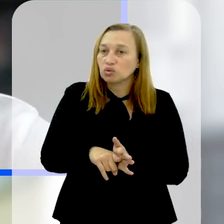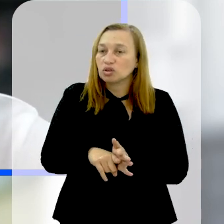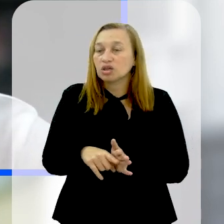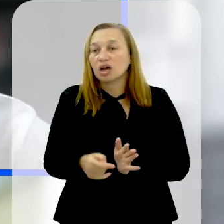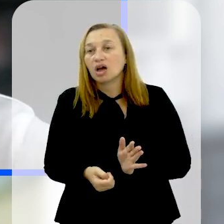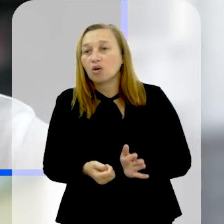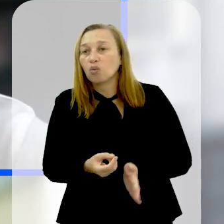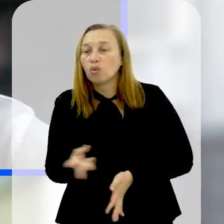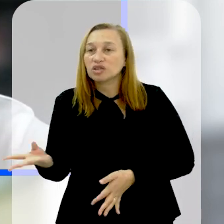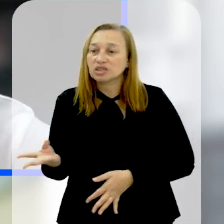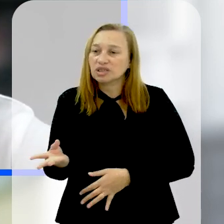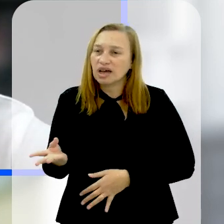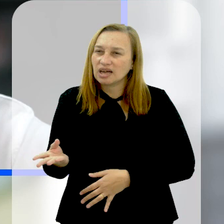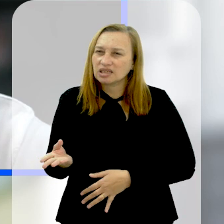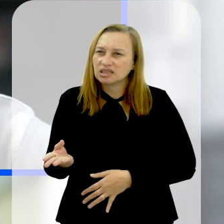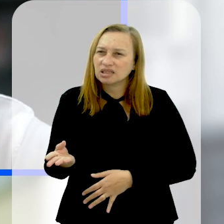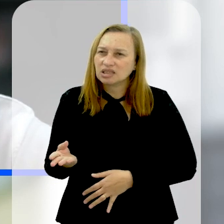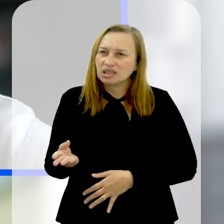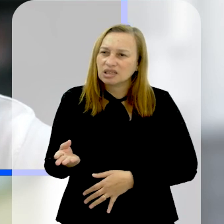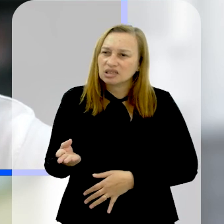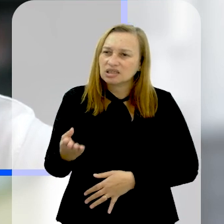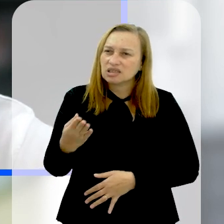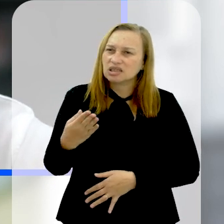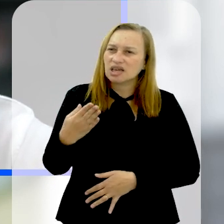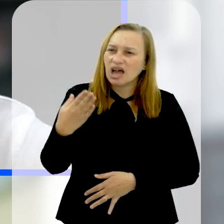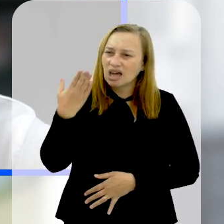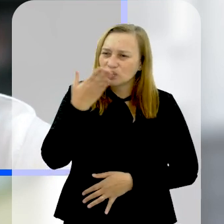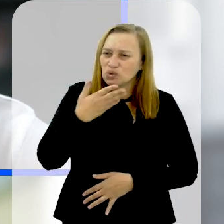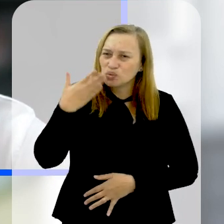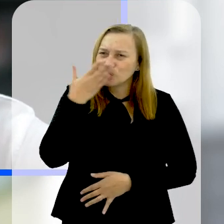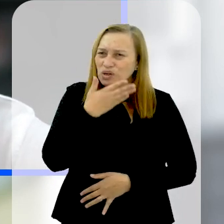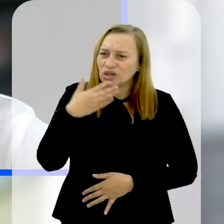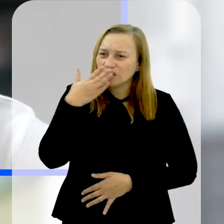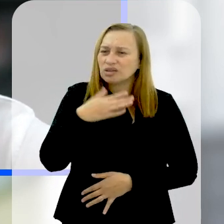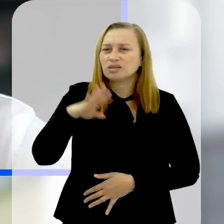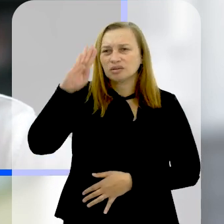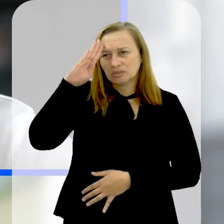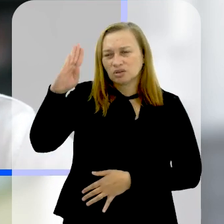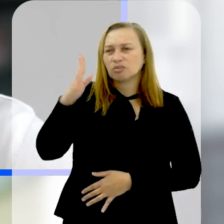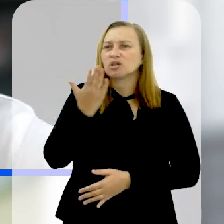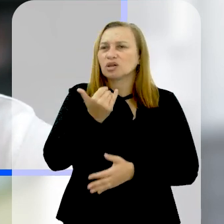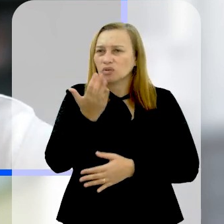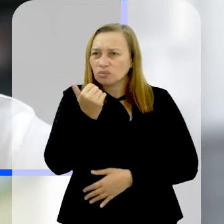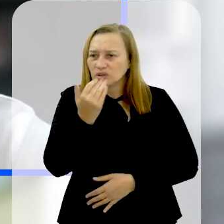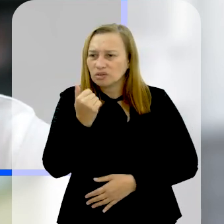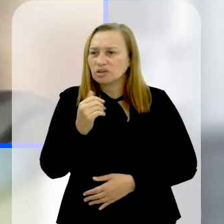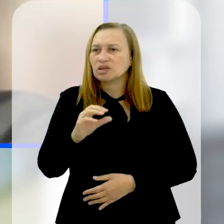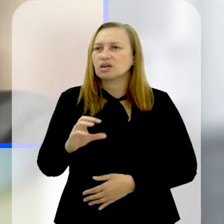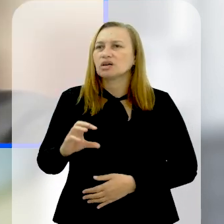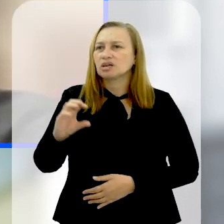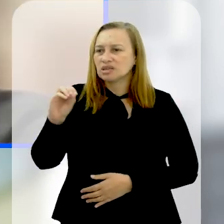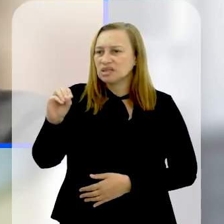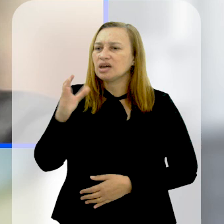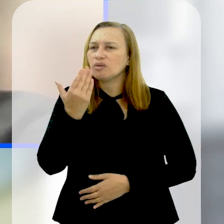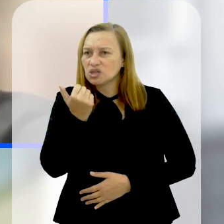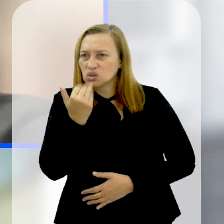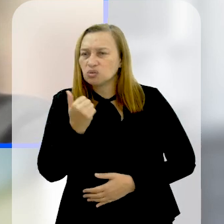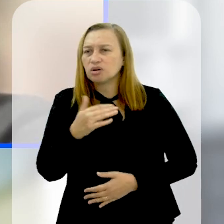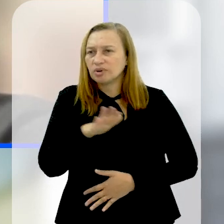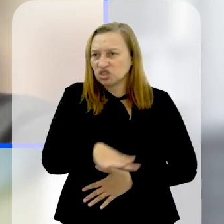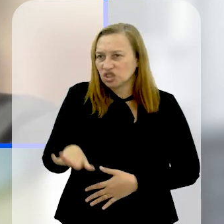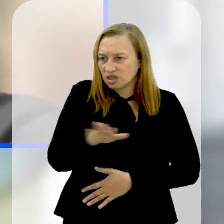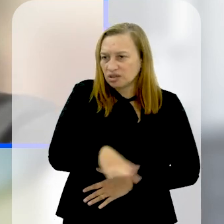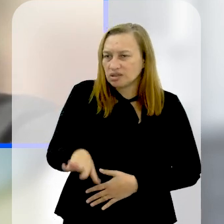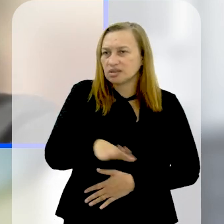diminuir radicalmente a quantidade de tela, já é outro tema, mas especialmente durante a alimentação, zero tela,